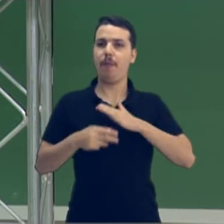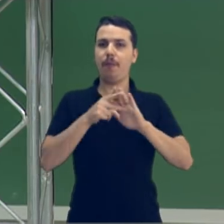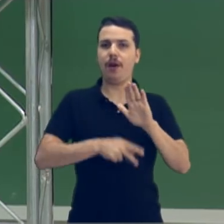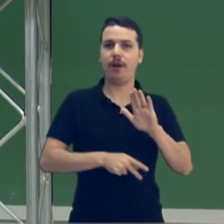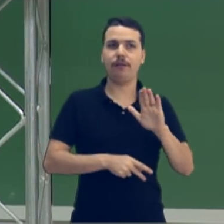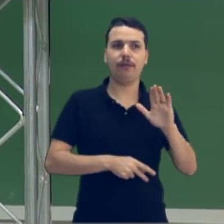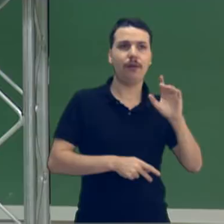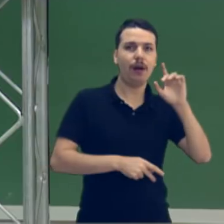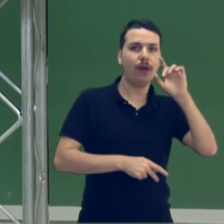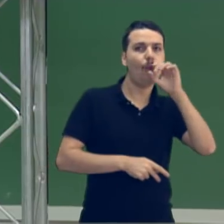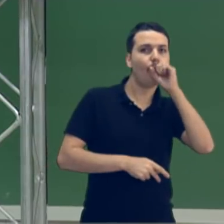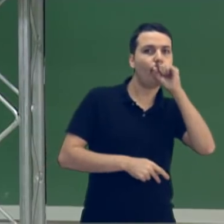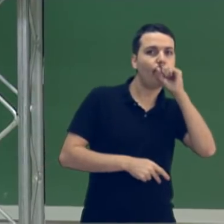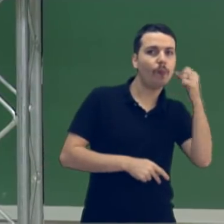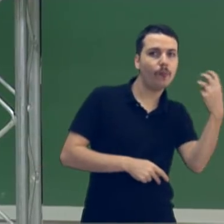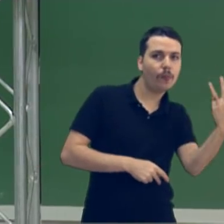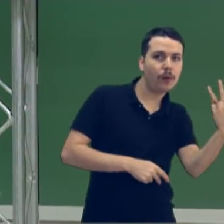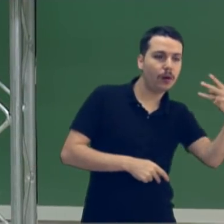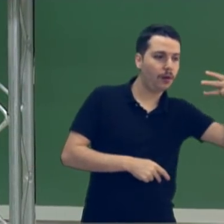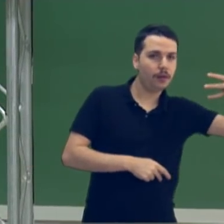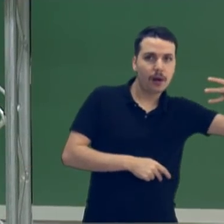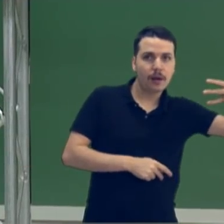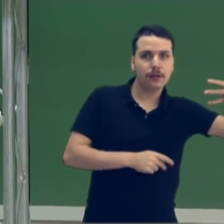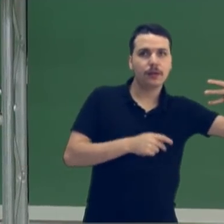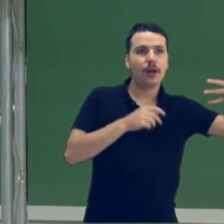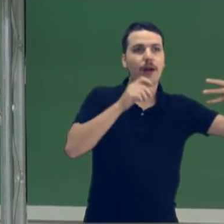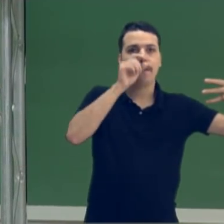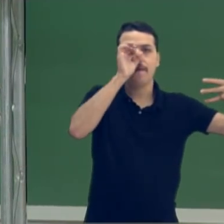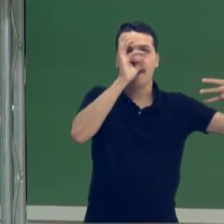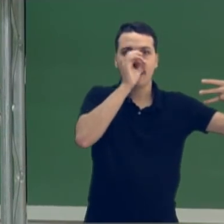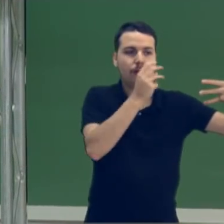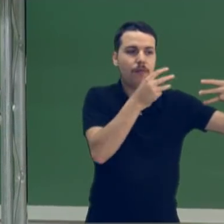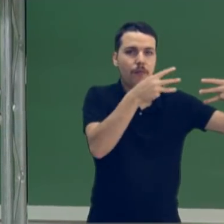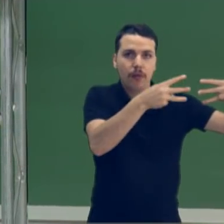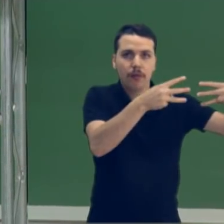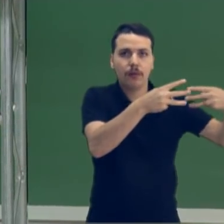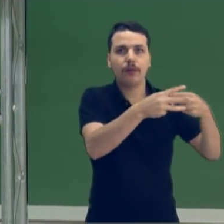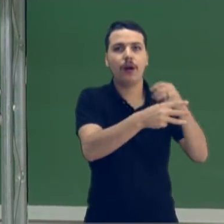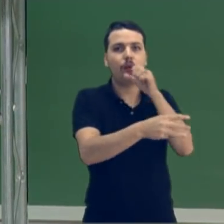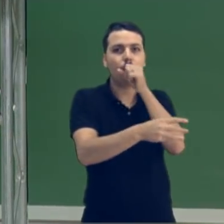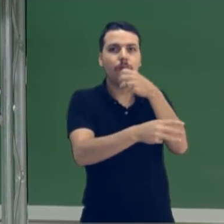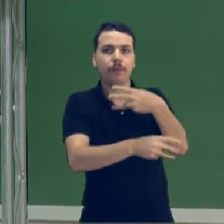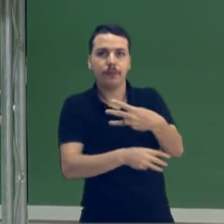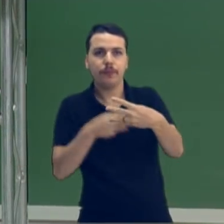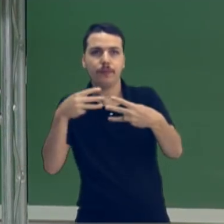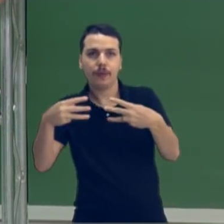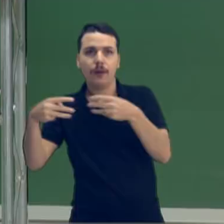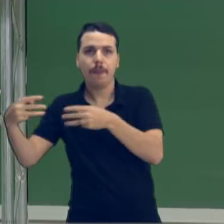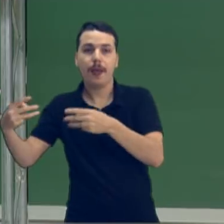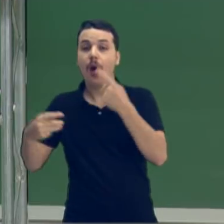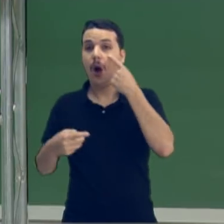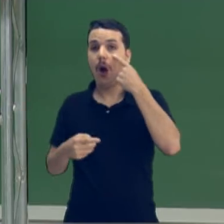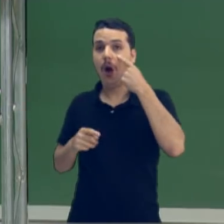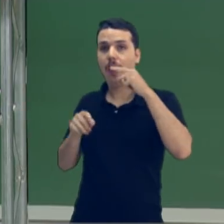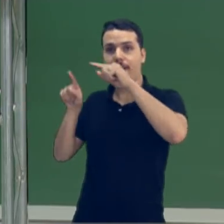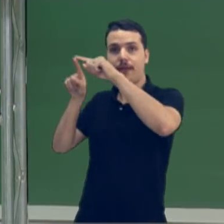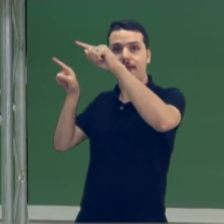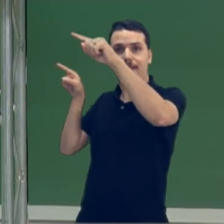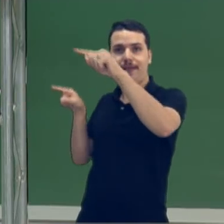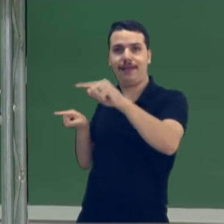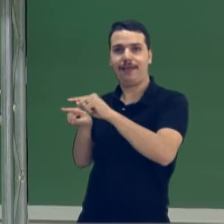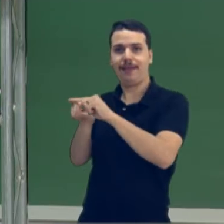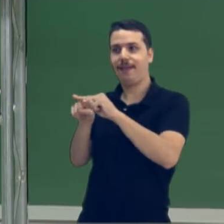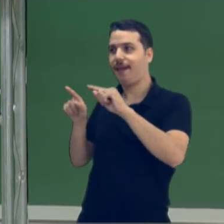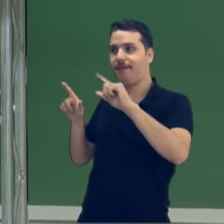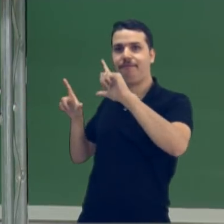eu dispor dessa forma, a tela pensando que a tela está naquela posição ali, indicada, eu vou fazer o